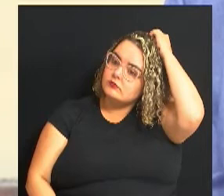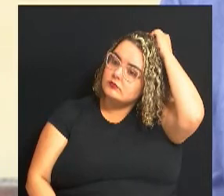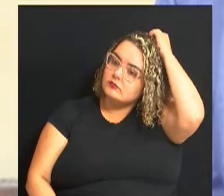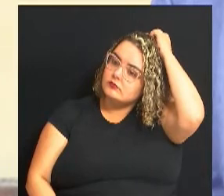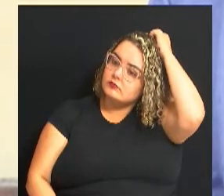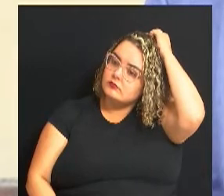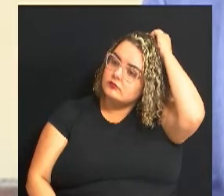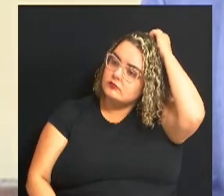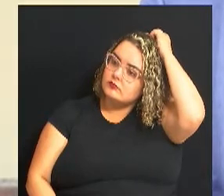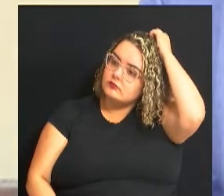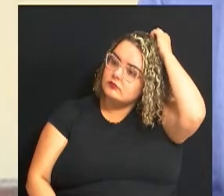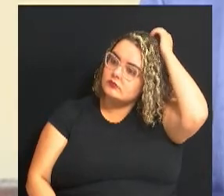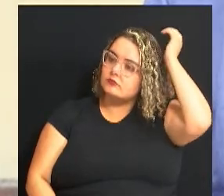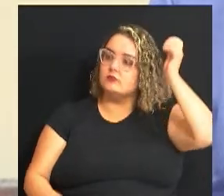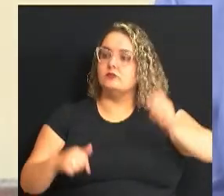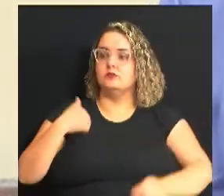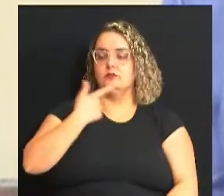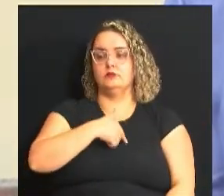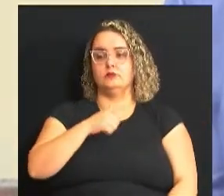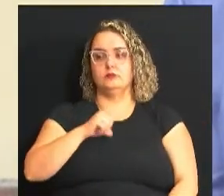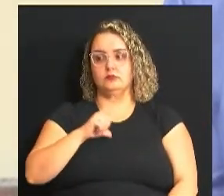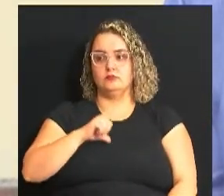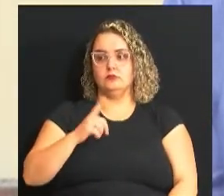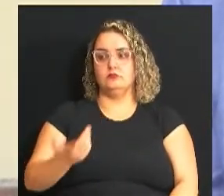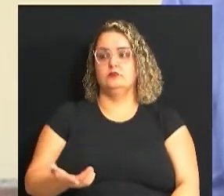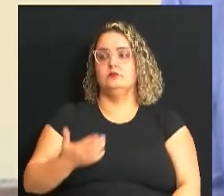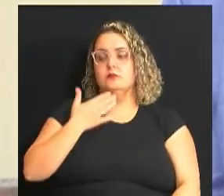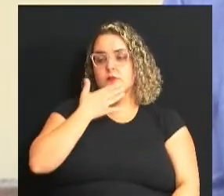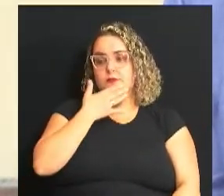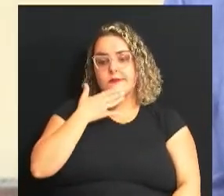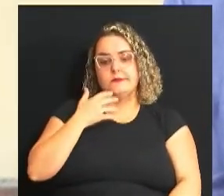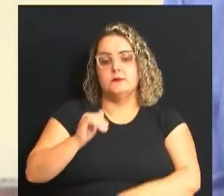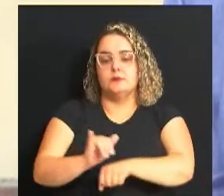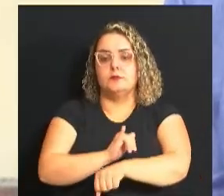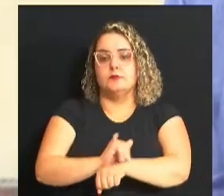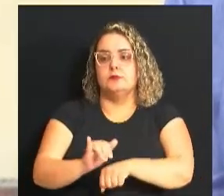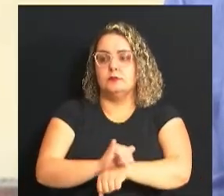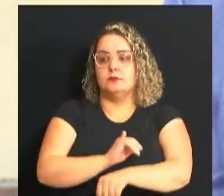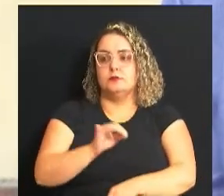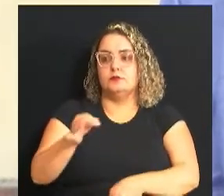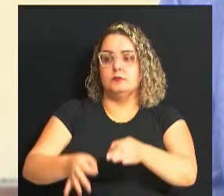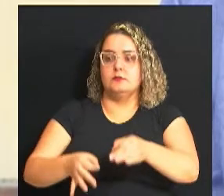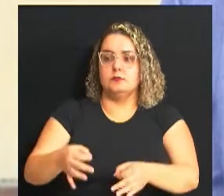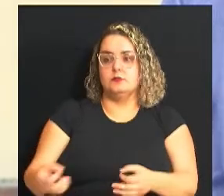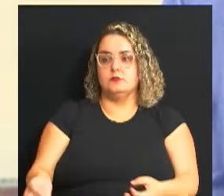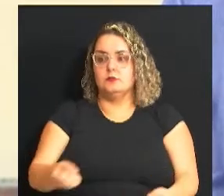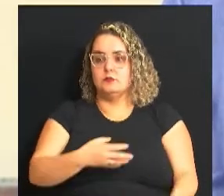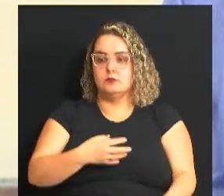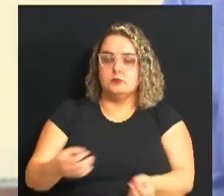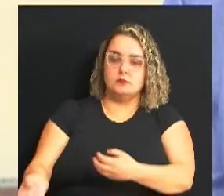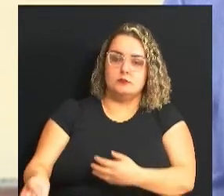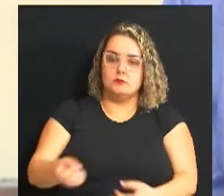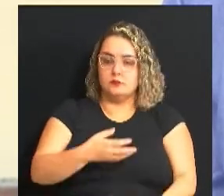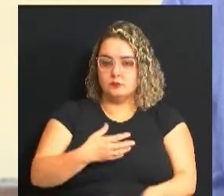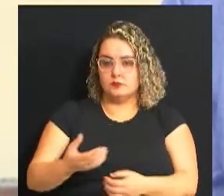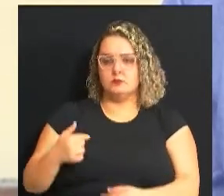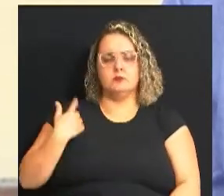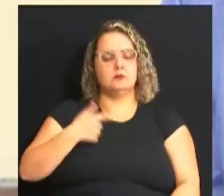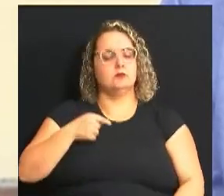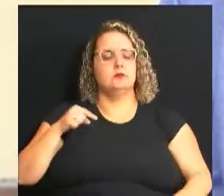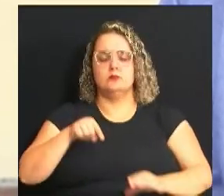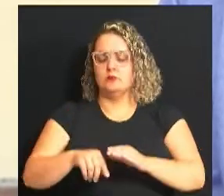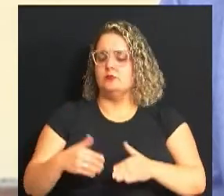nós teremos um instrumento legal em Campinas que é inovador. Né? Nós temos avançado muito, muito no processo